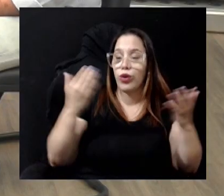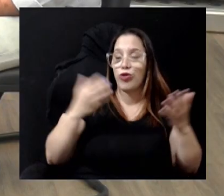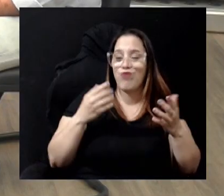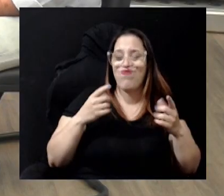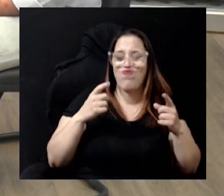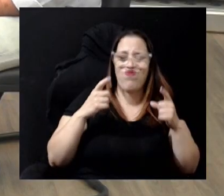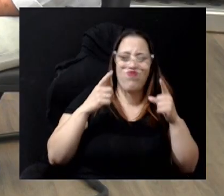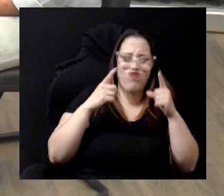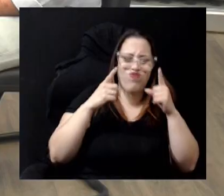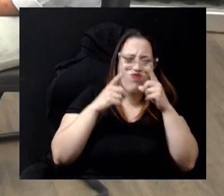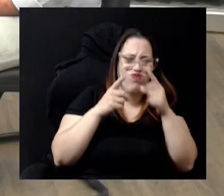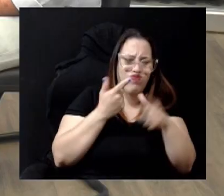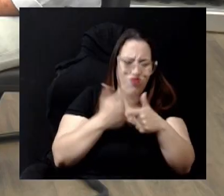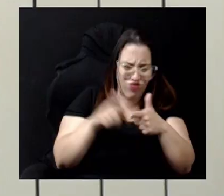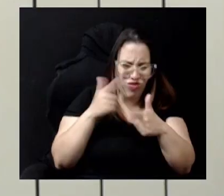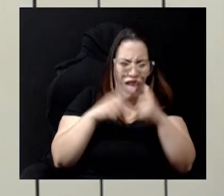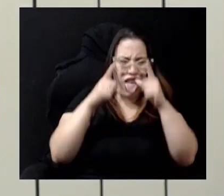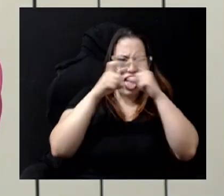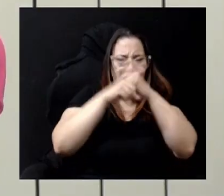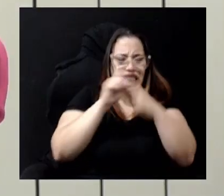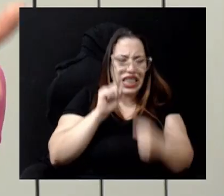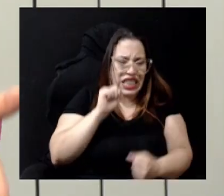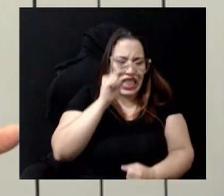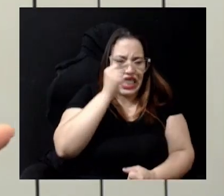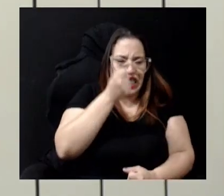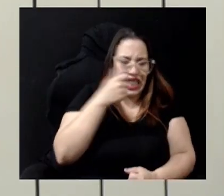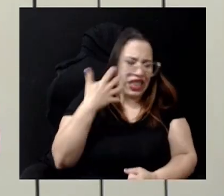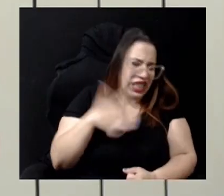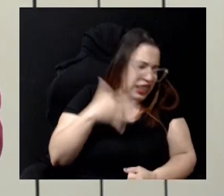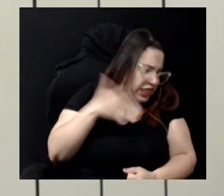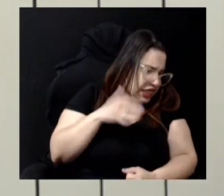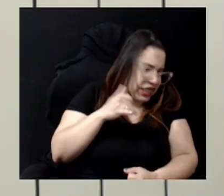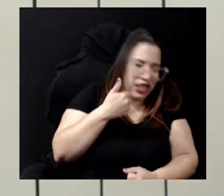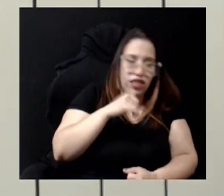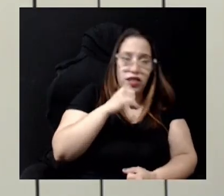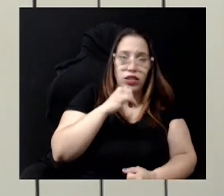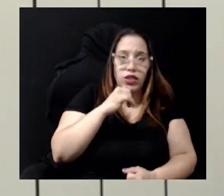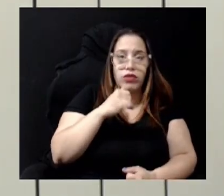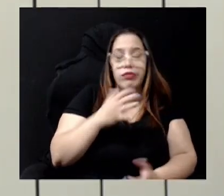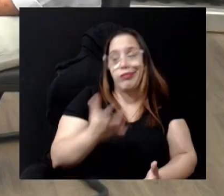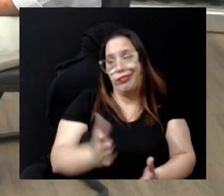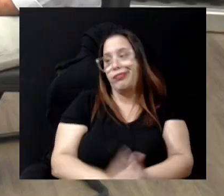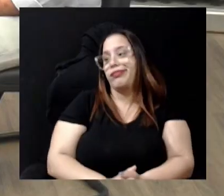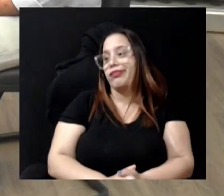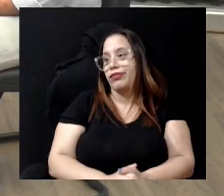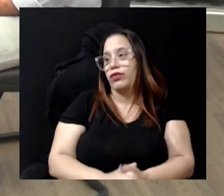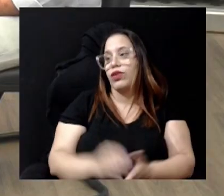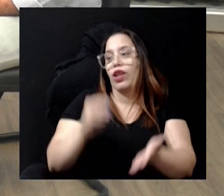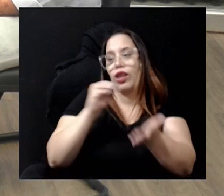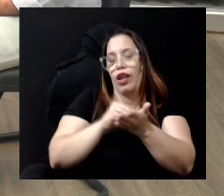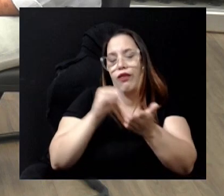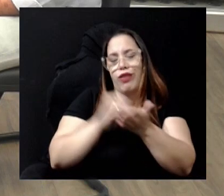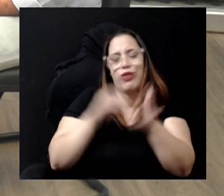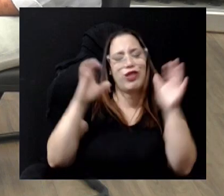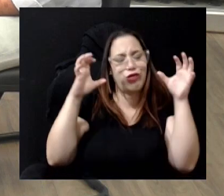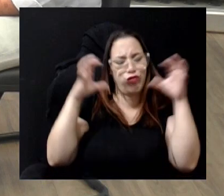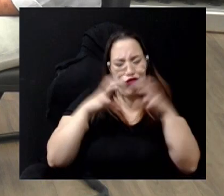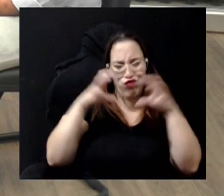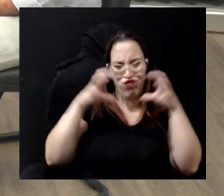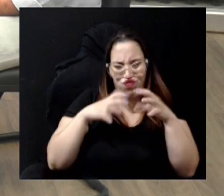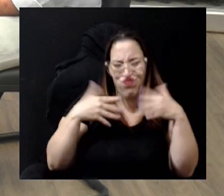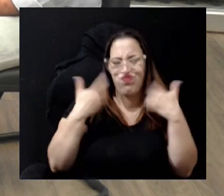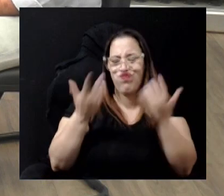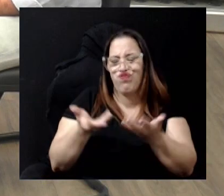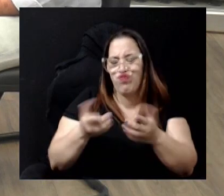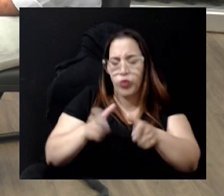questão da energia, por conta do racionamento e por conta da falta de chuvas, né, e o aumento